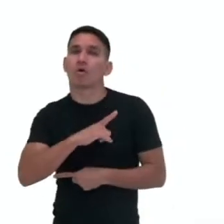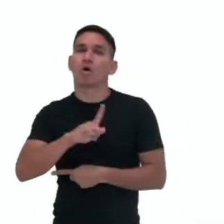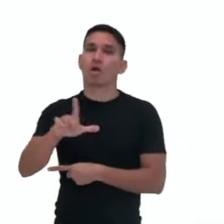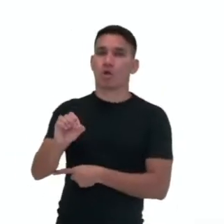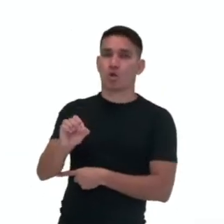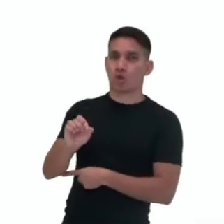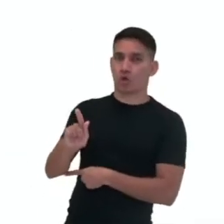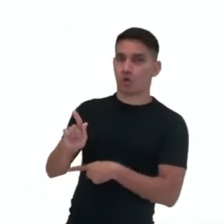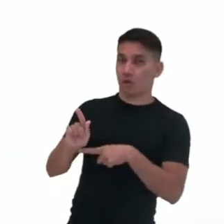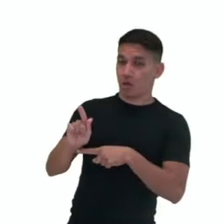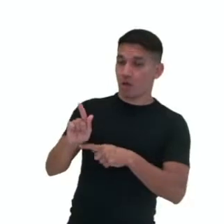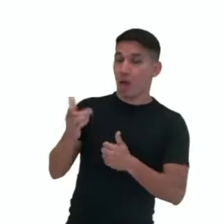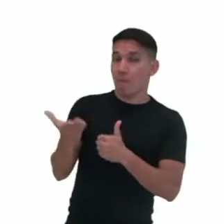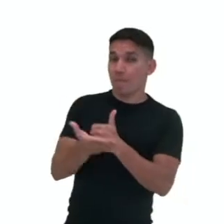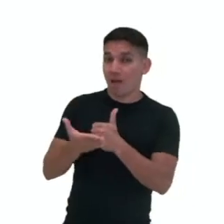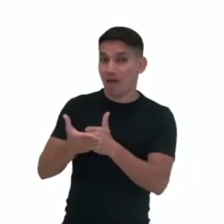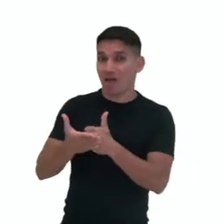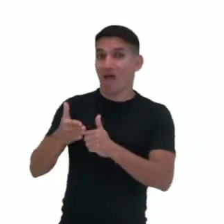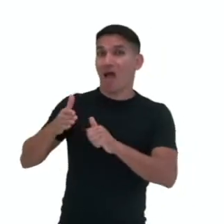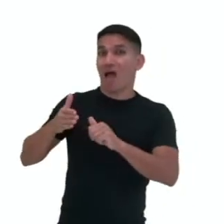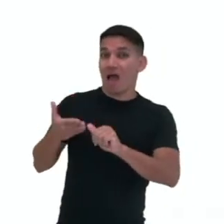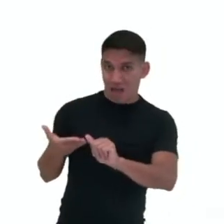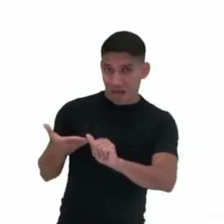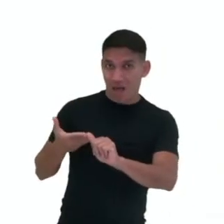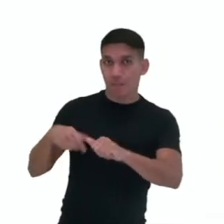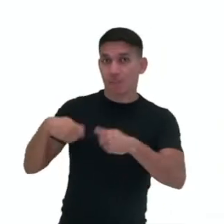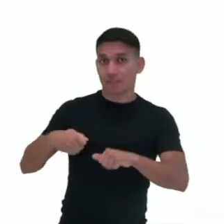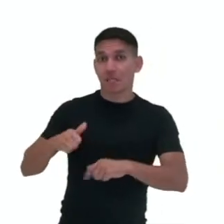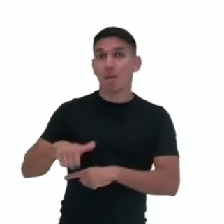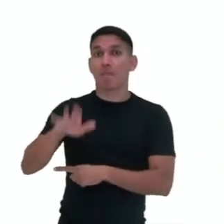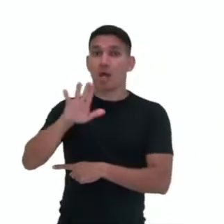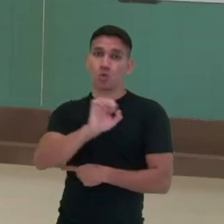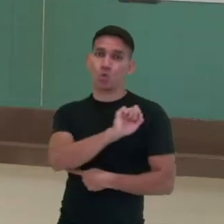a tem que ser maior do que zero e diferente de 1.